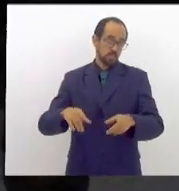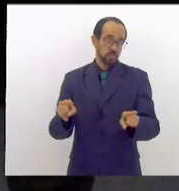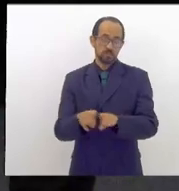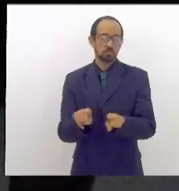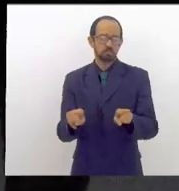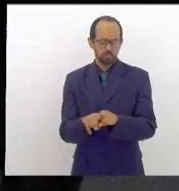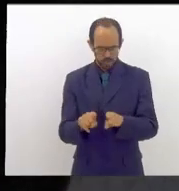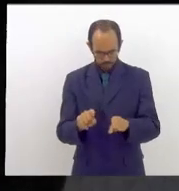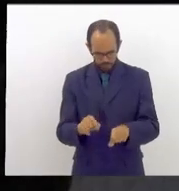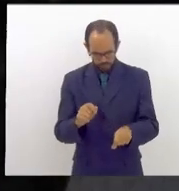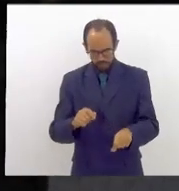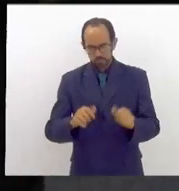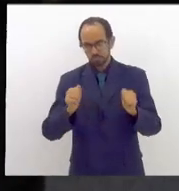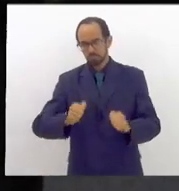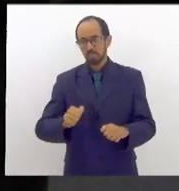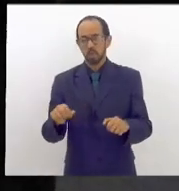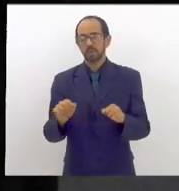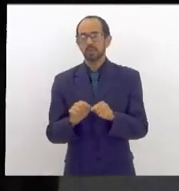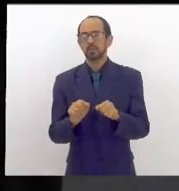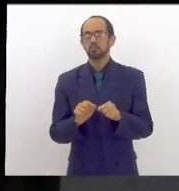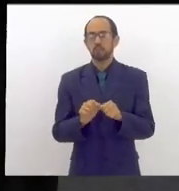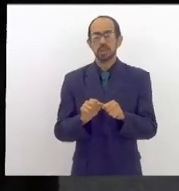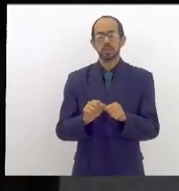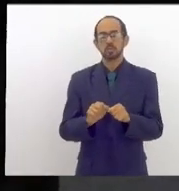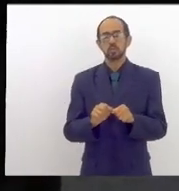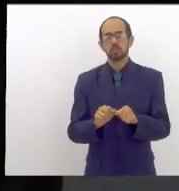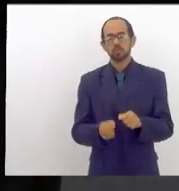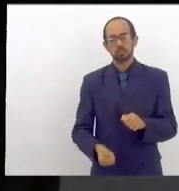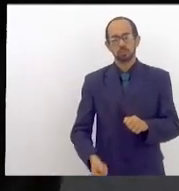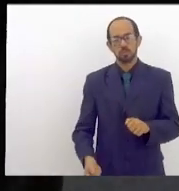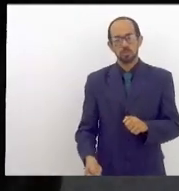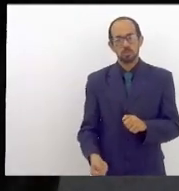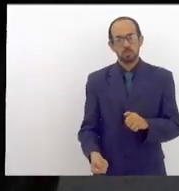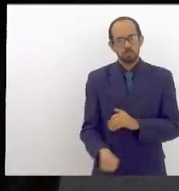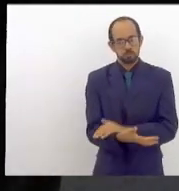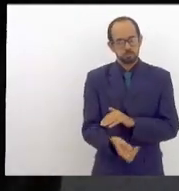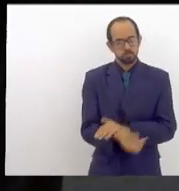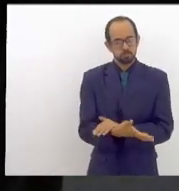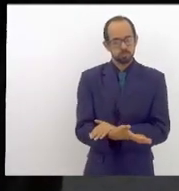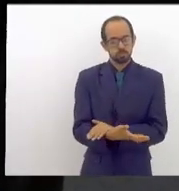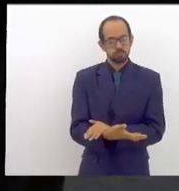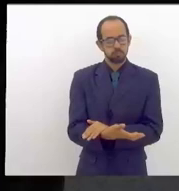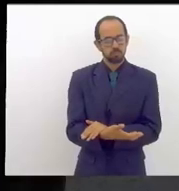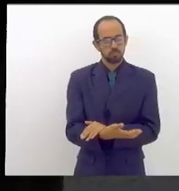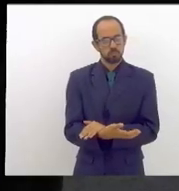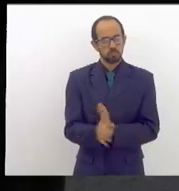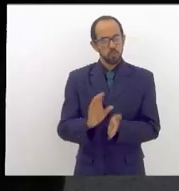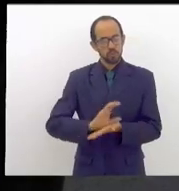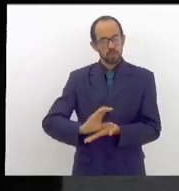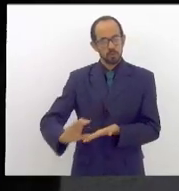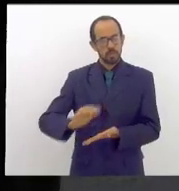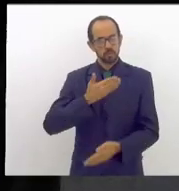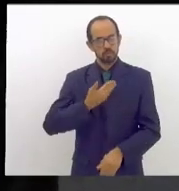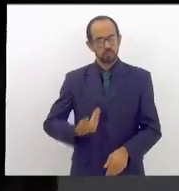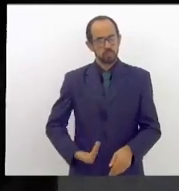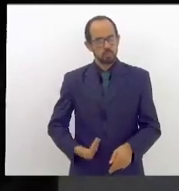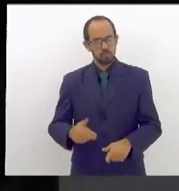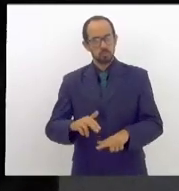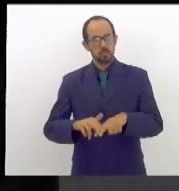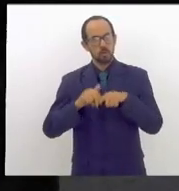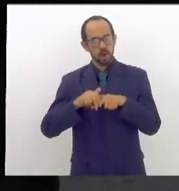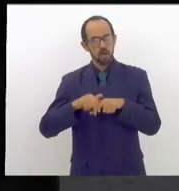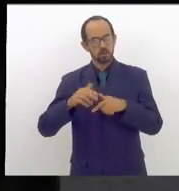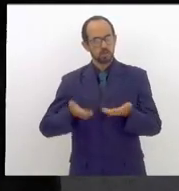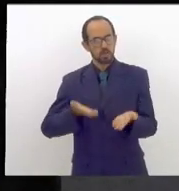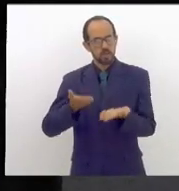pode ter cometido delitos na execução do orçamento público estadual em detrimento de Equilíbrio fiscal em detrimento